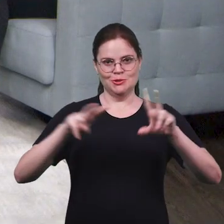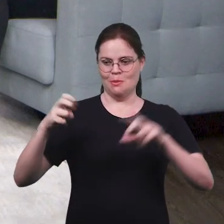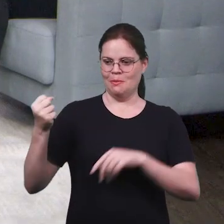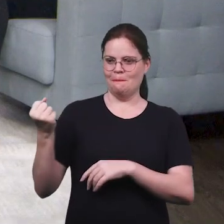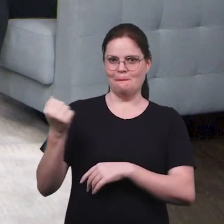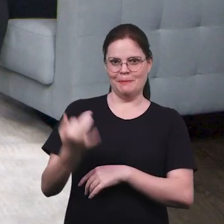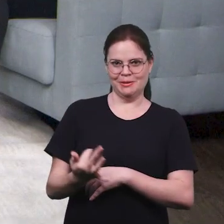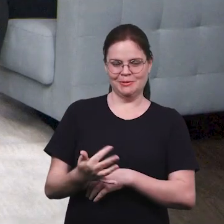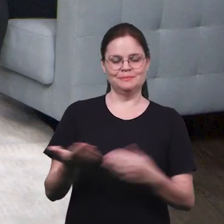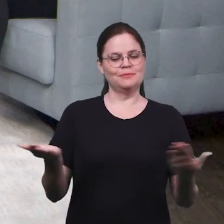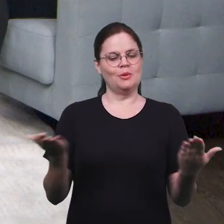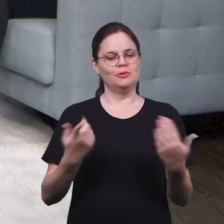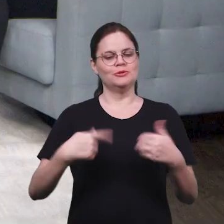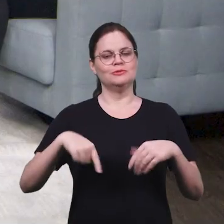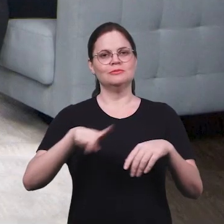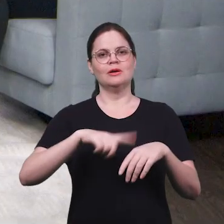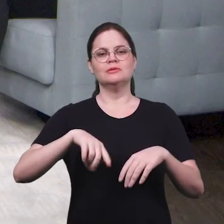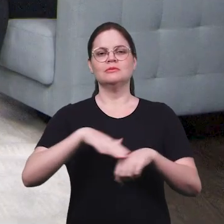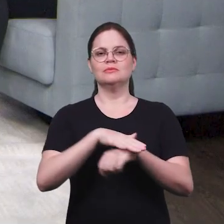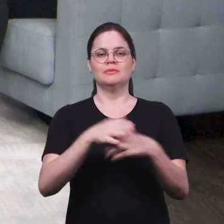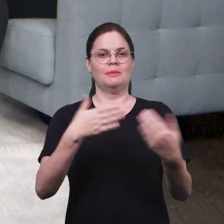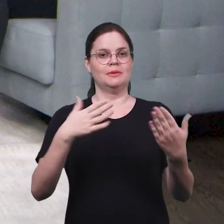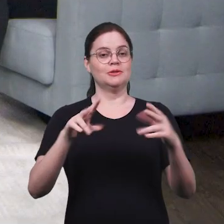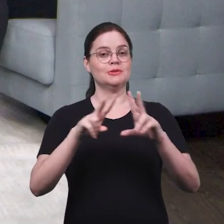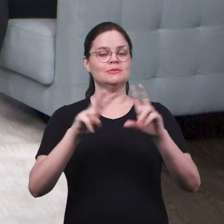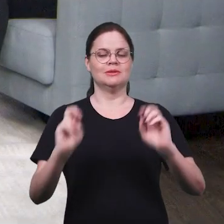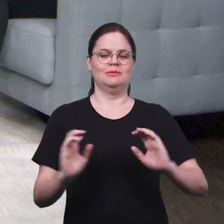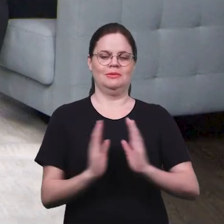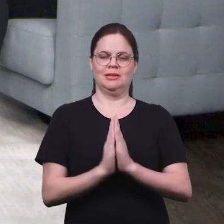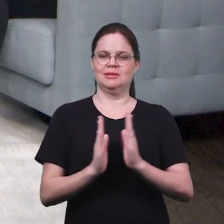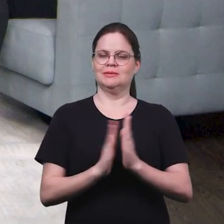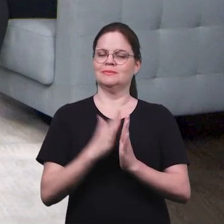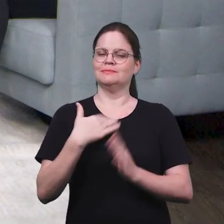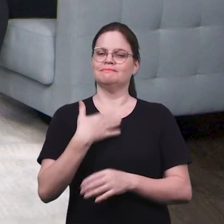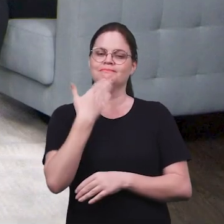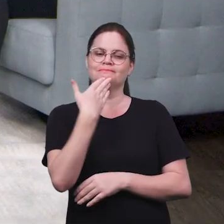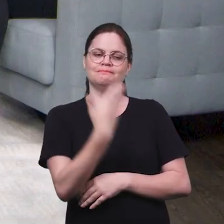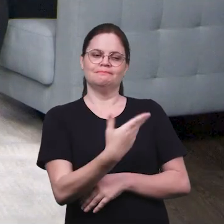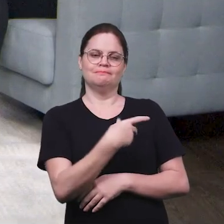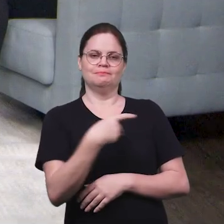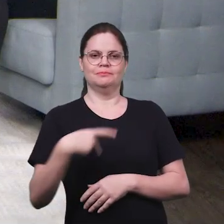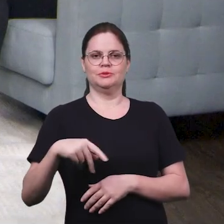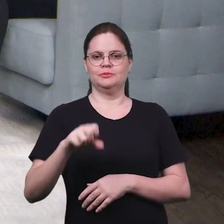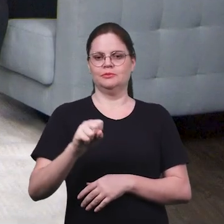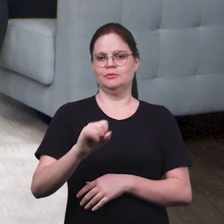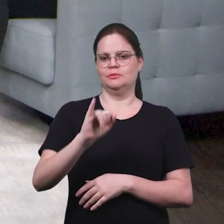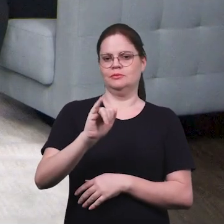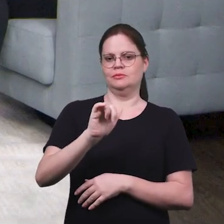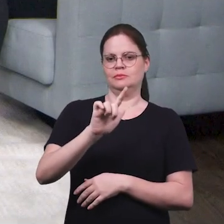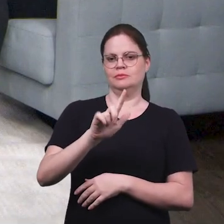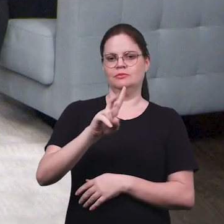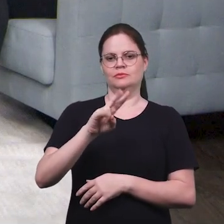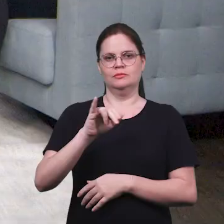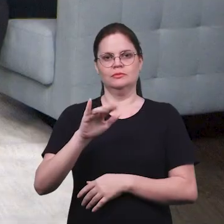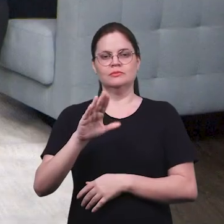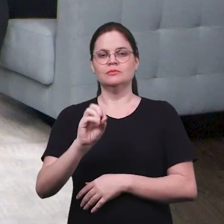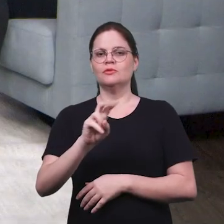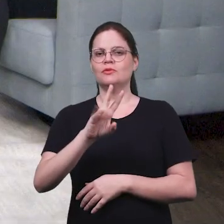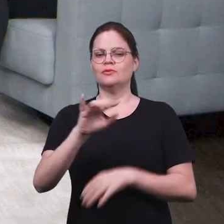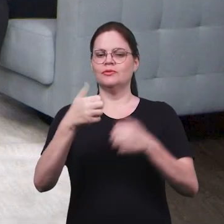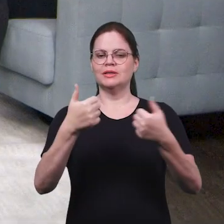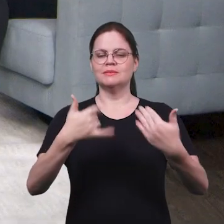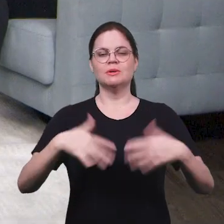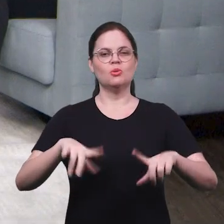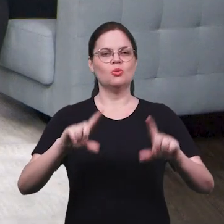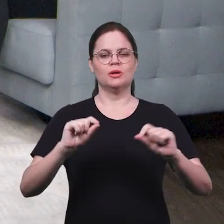vamos falar da oração. E eu passo a palavra aqui primeiro para o pastor Silvano para contextualizar o que é a